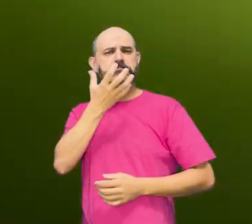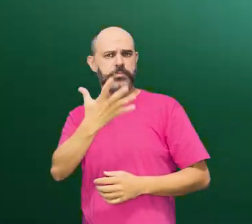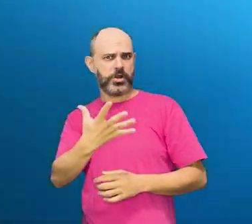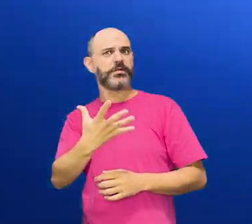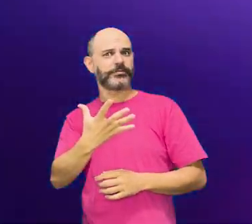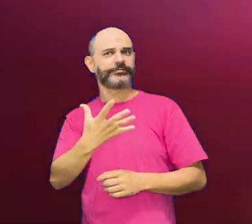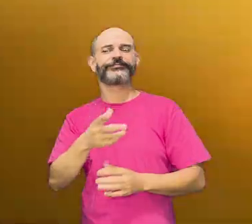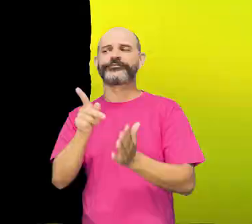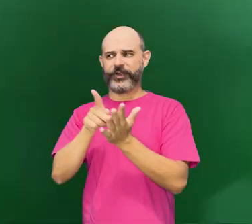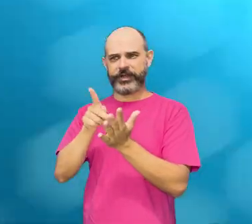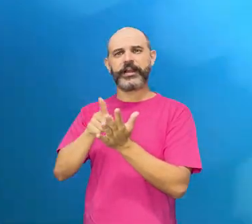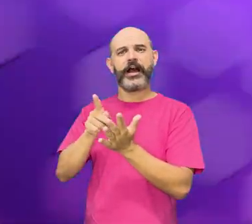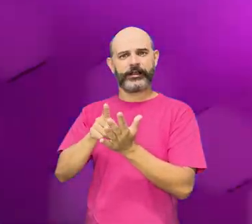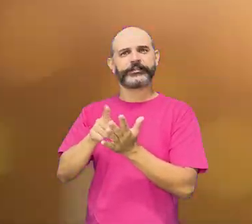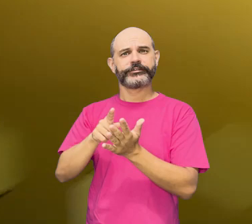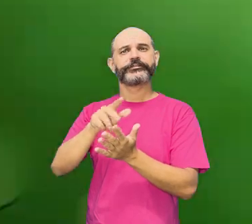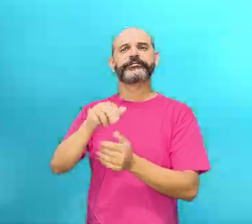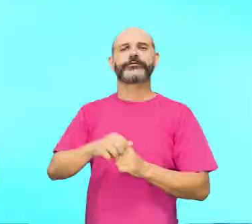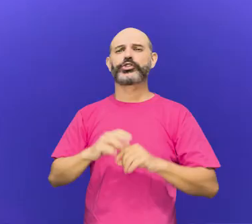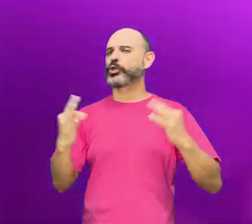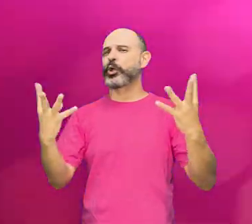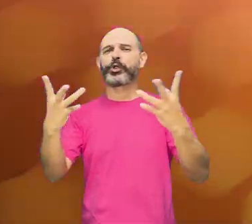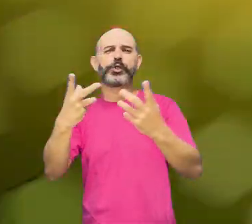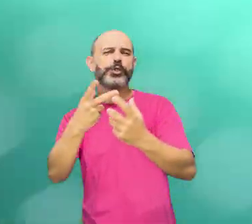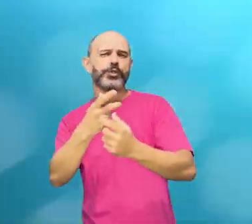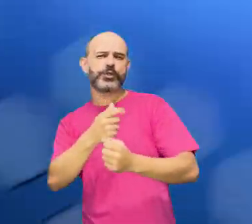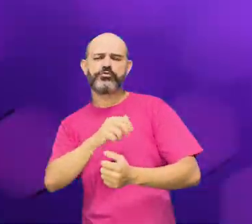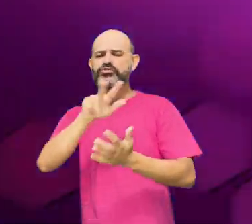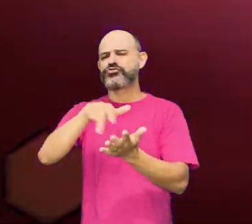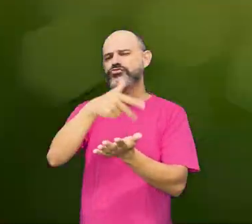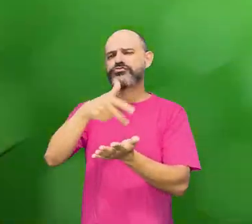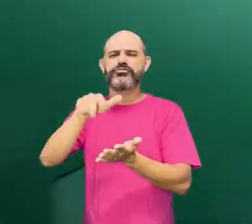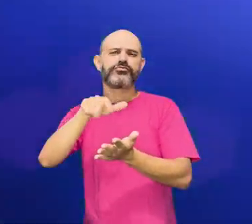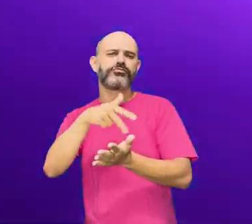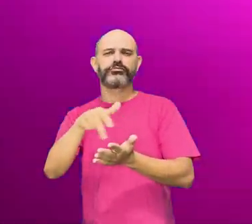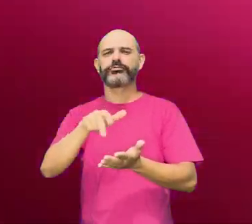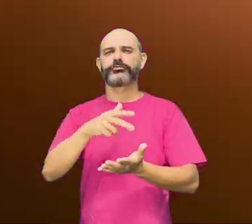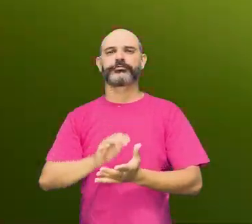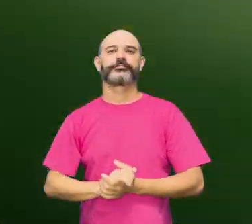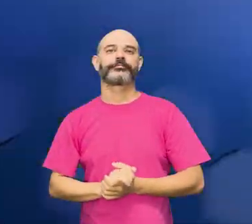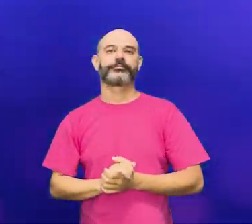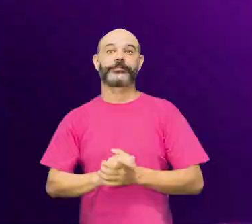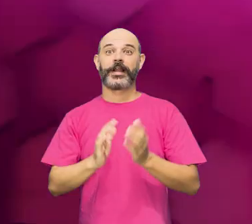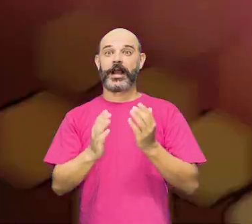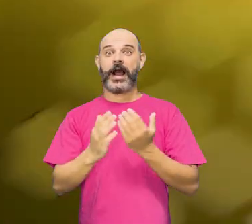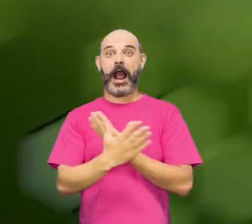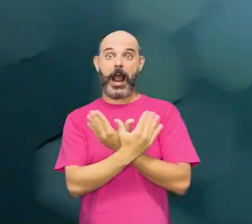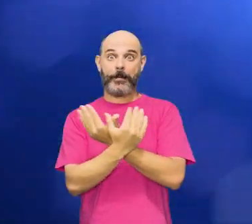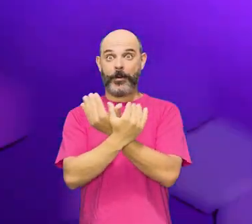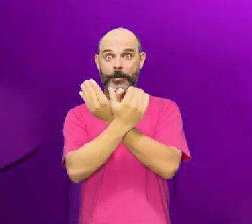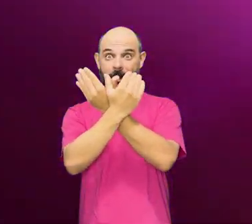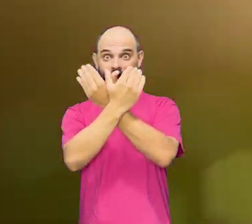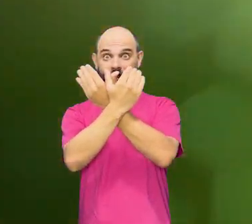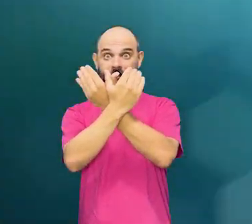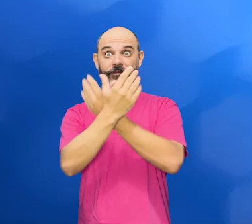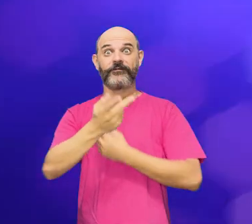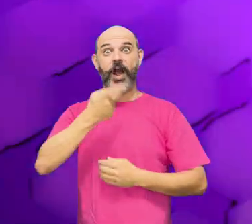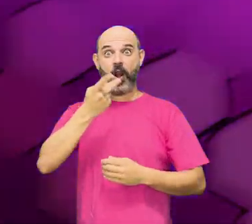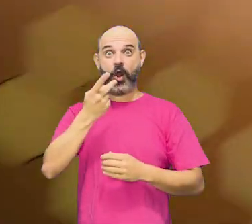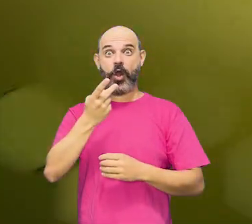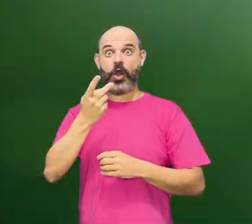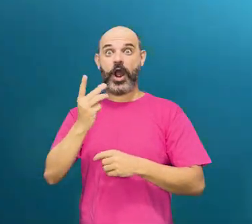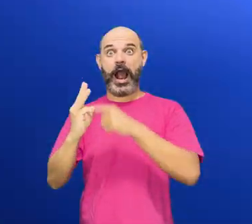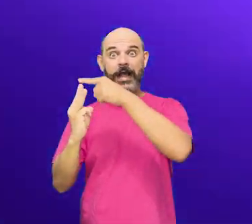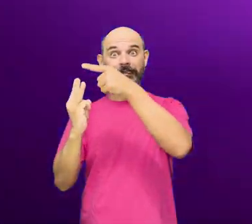nossas florzinhas dançam mesmo? Aliás, todo mundo caiu na dança! A borboleta Letícia disse que